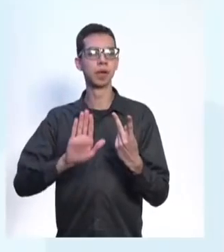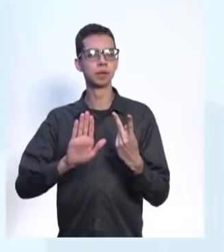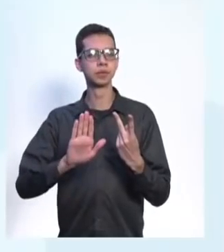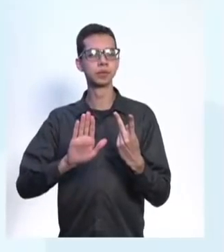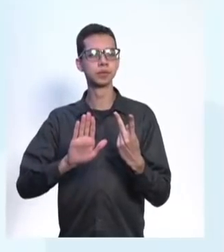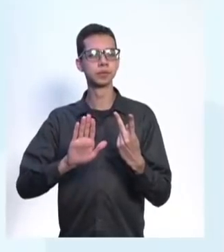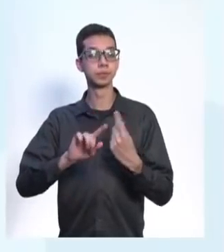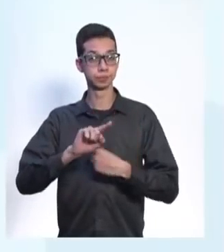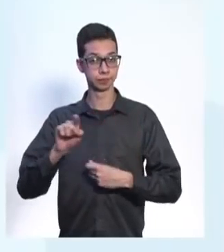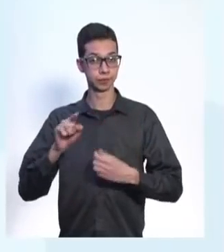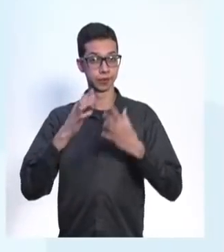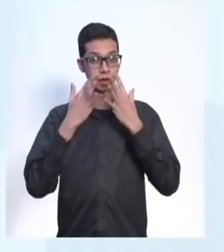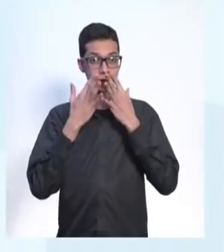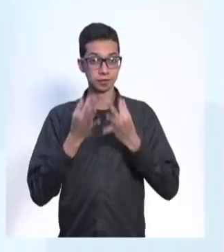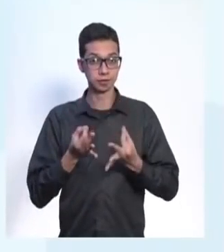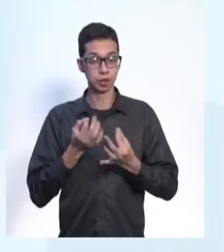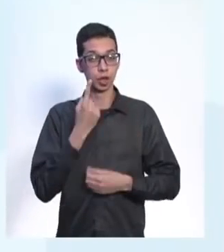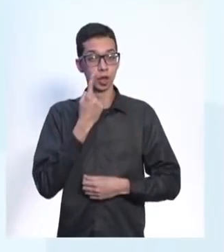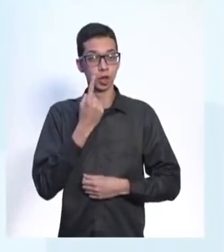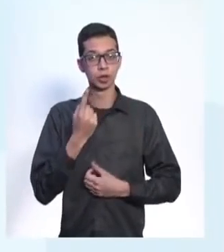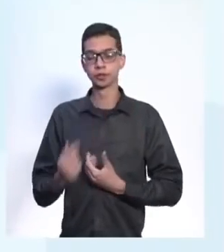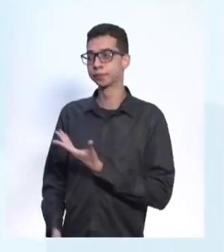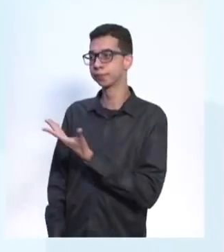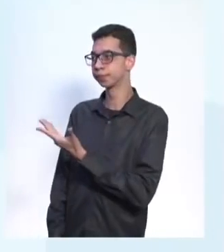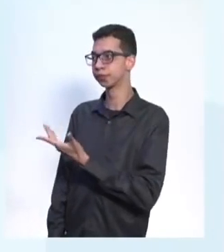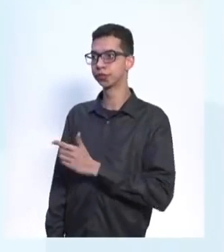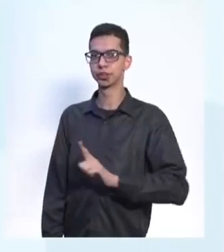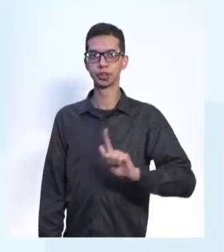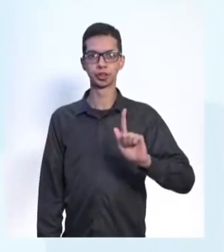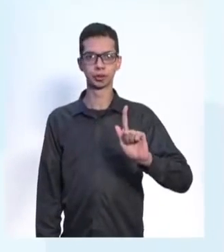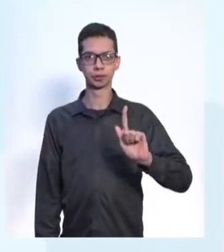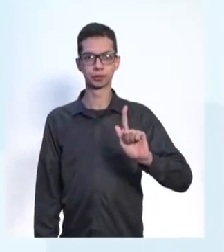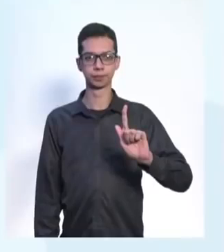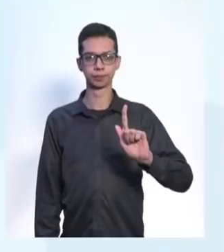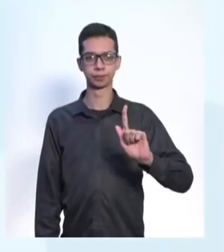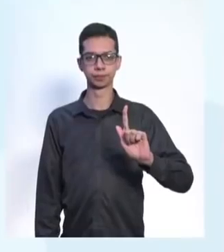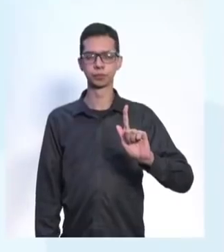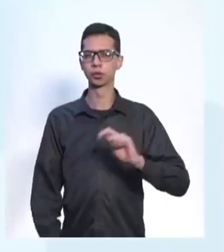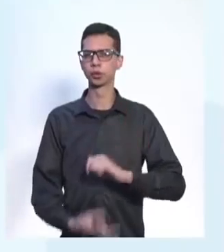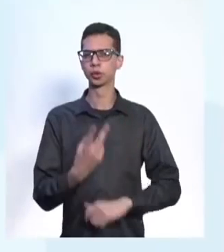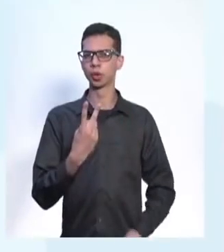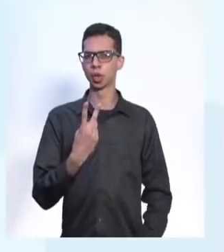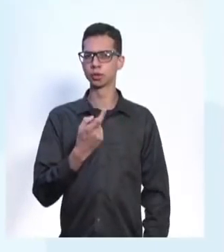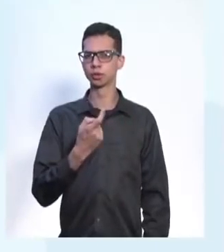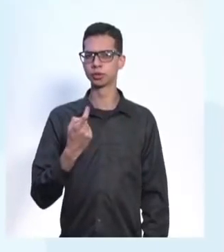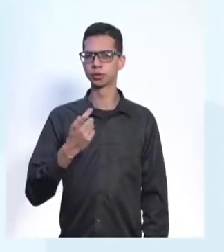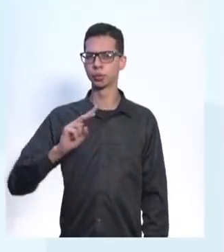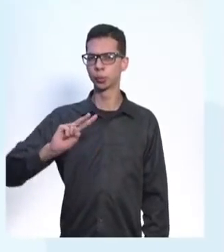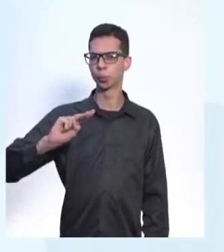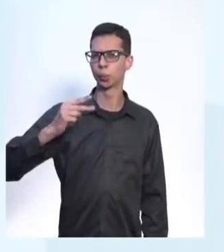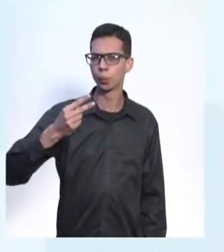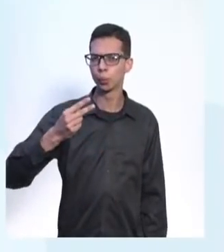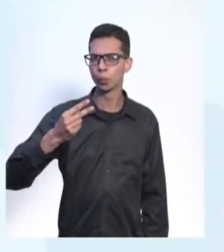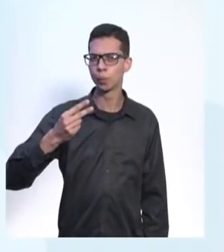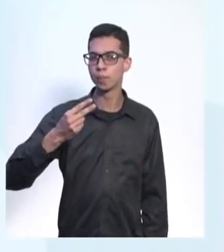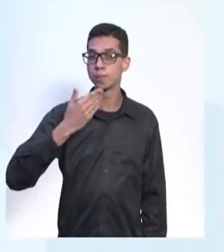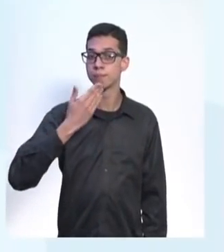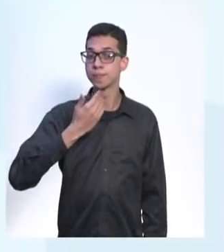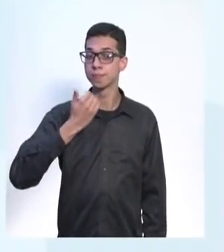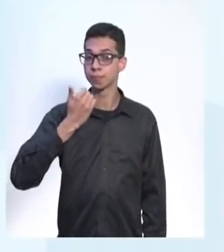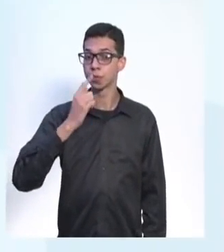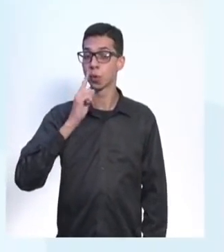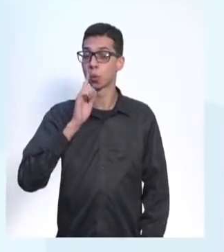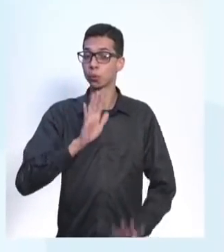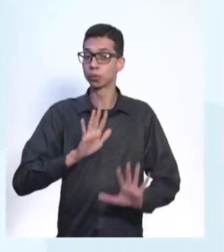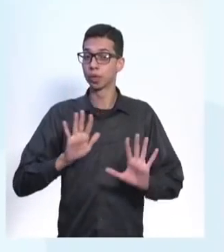atenção de vocês para a função g. Tem 2x ao quadrado? Melhor juntar primeiro, hein?